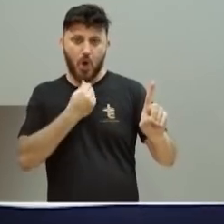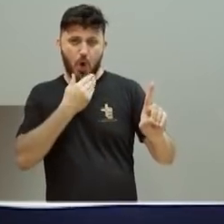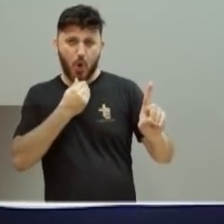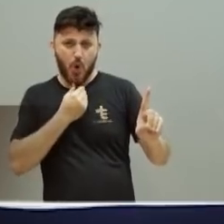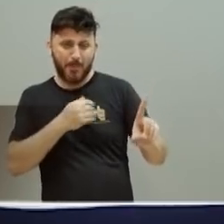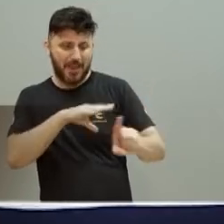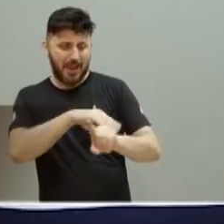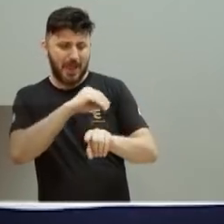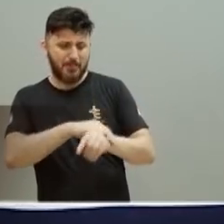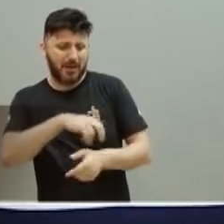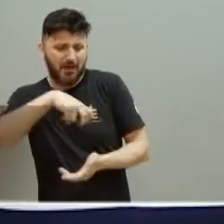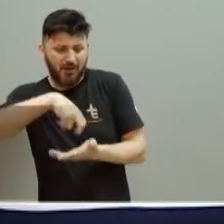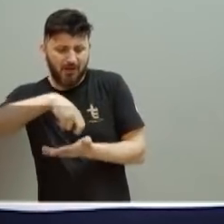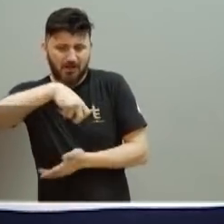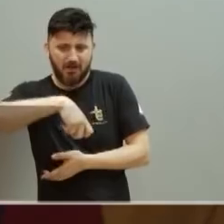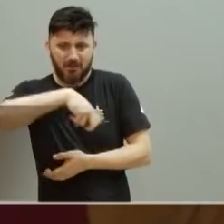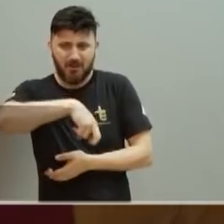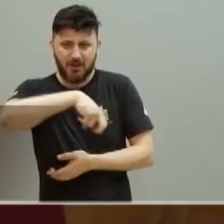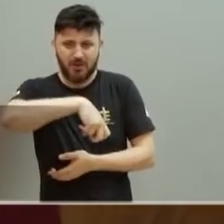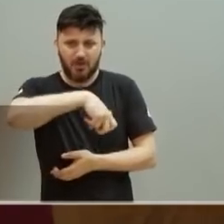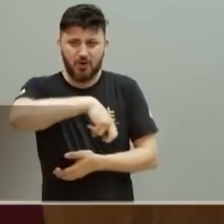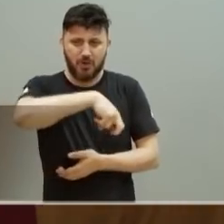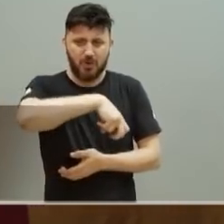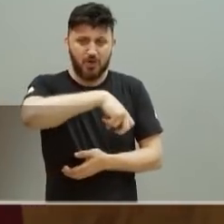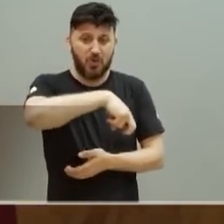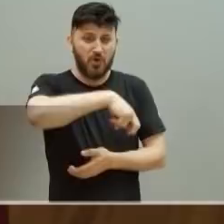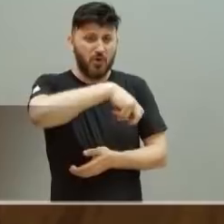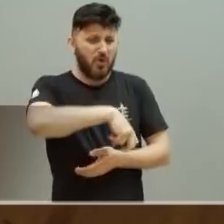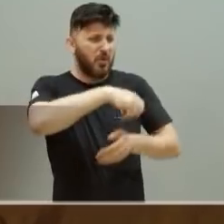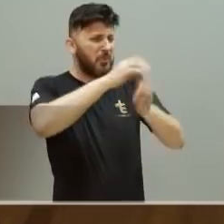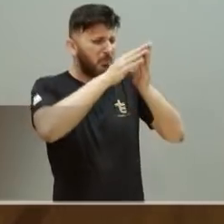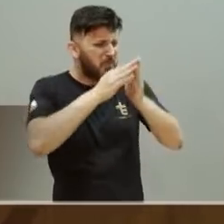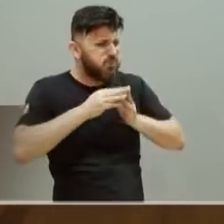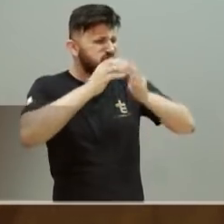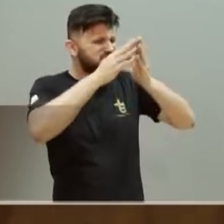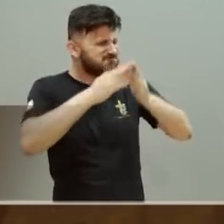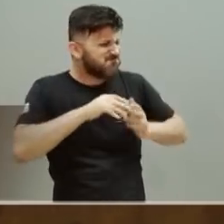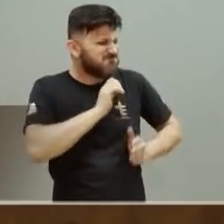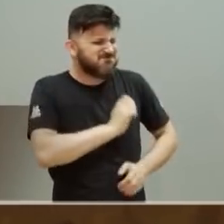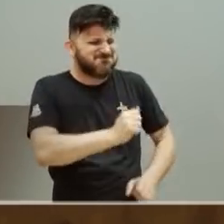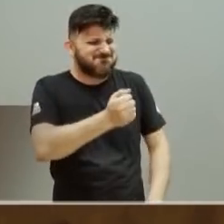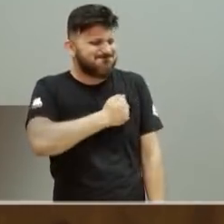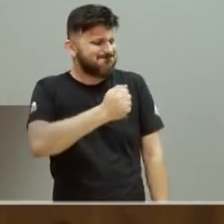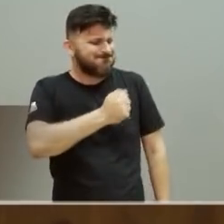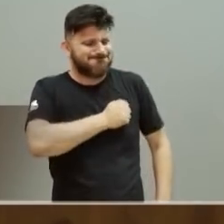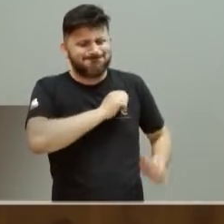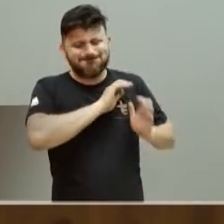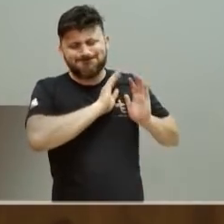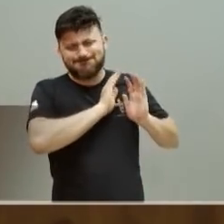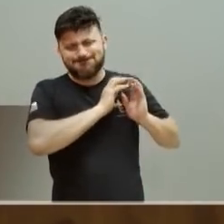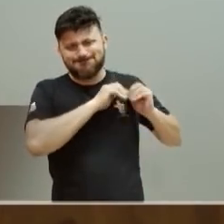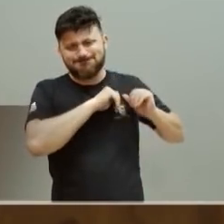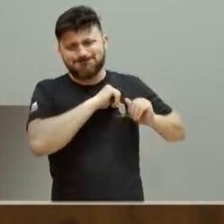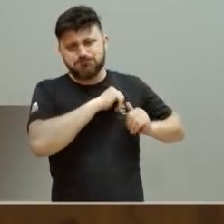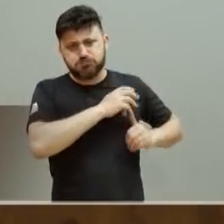suplicando, trazendo palavras de súplica, quebrantamento de coração e